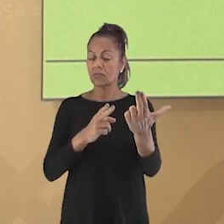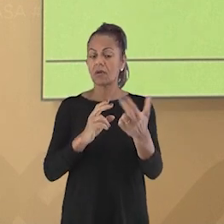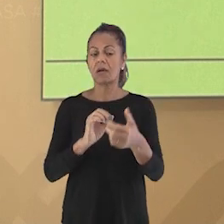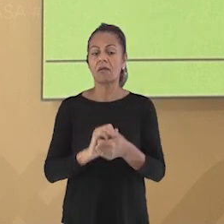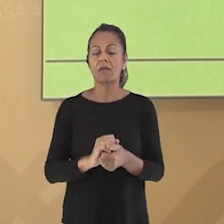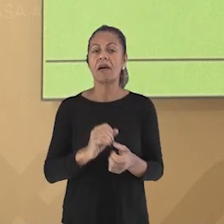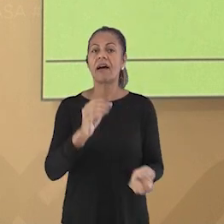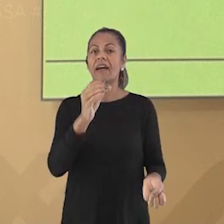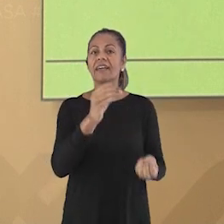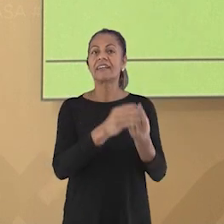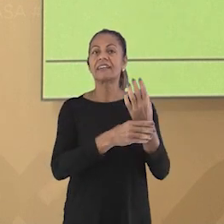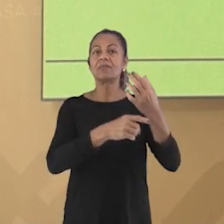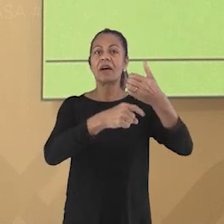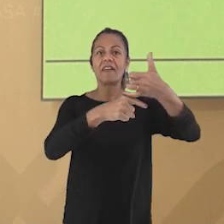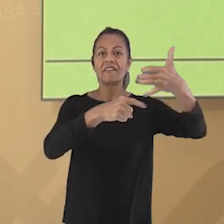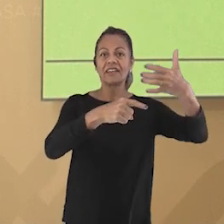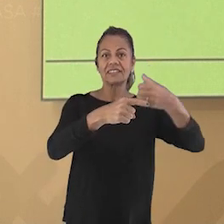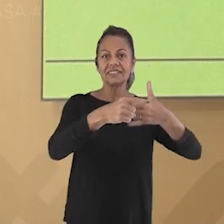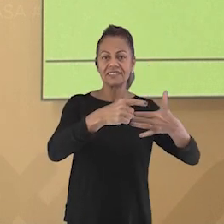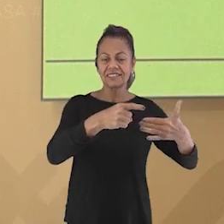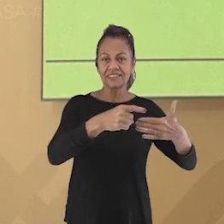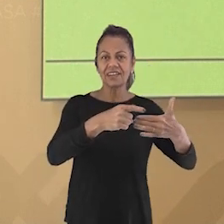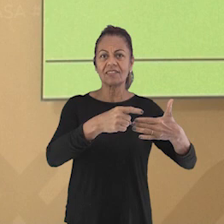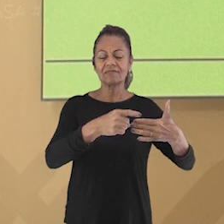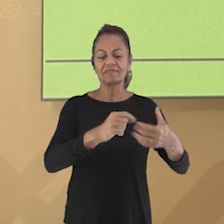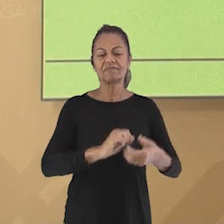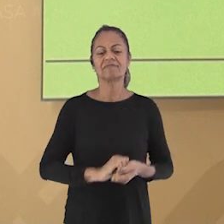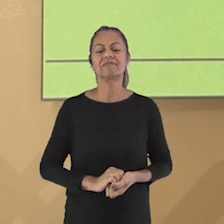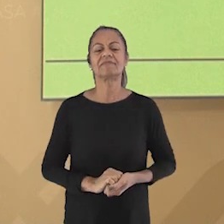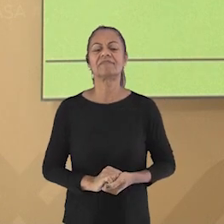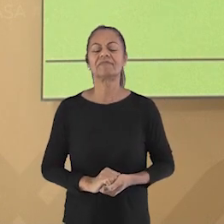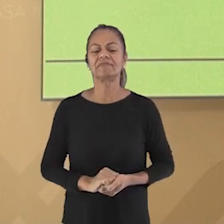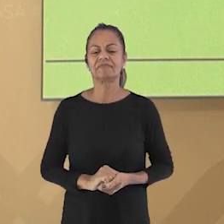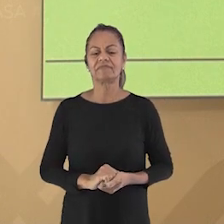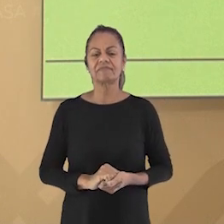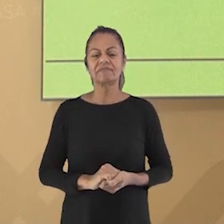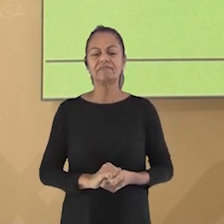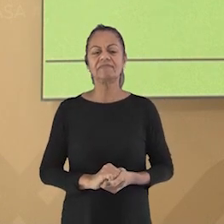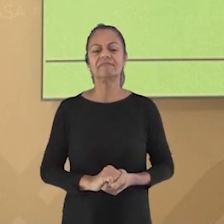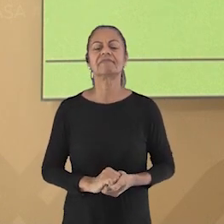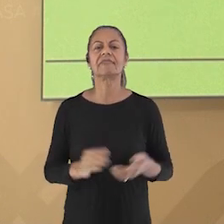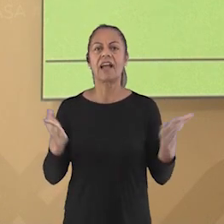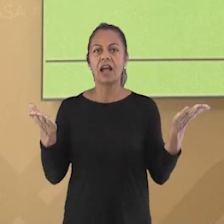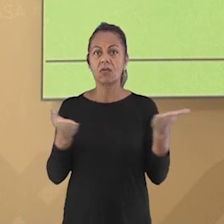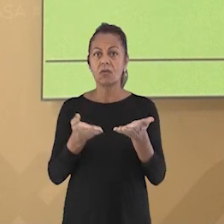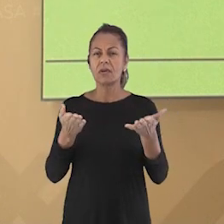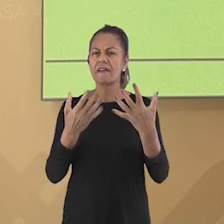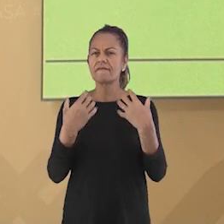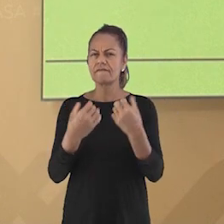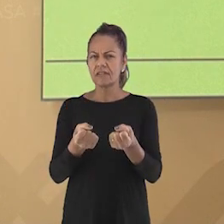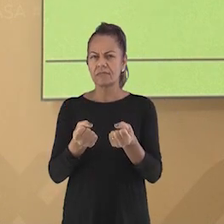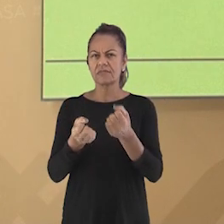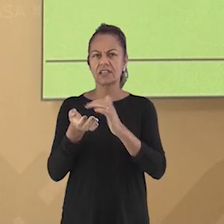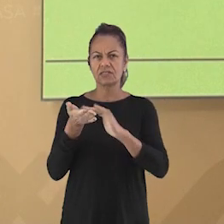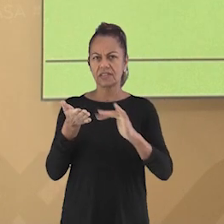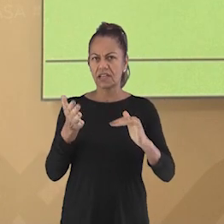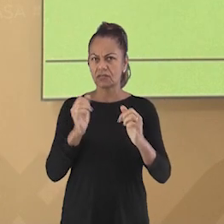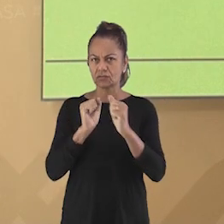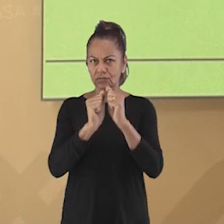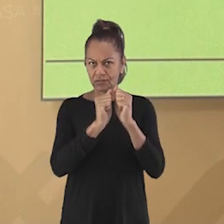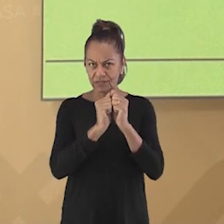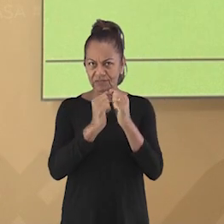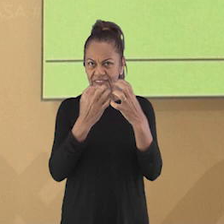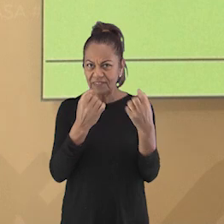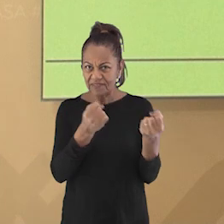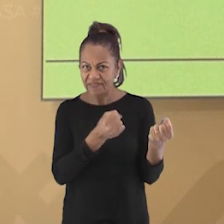será equivalente sempre à primeira fração de origem. Vamos fazer uma atividade juntos?